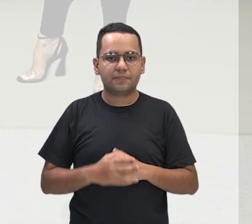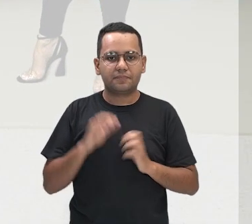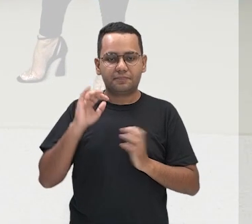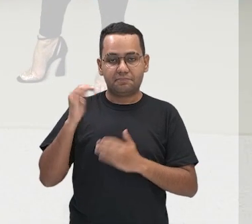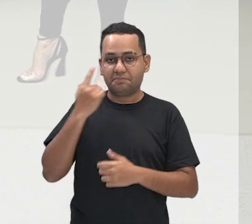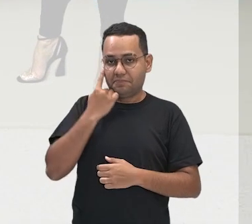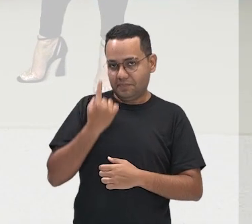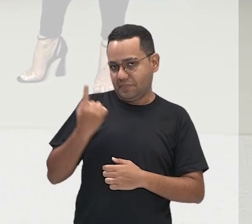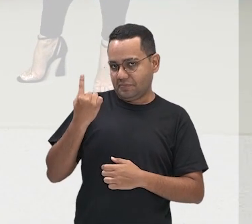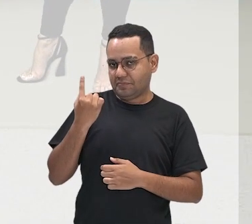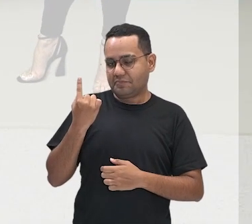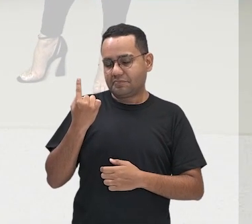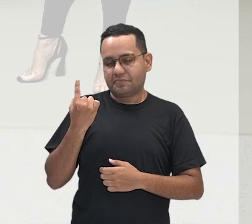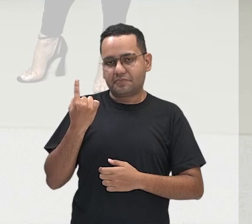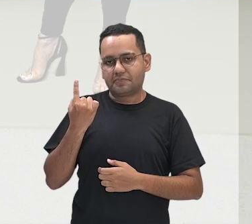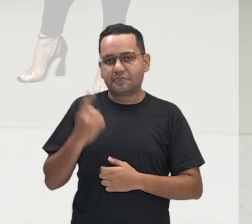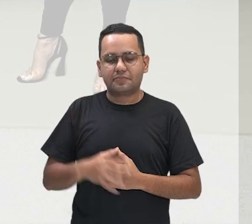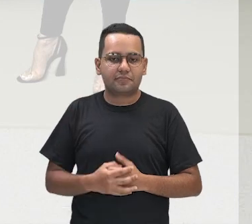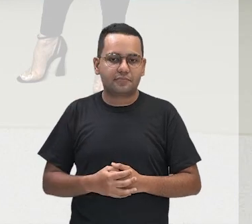que interessante, ele utilizou